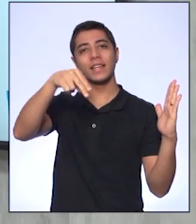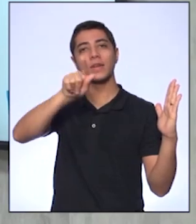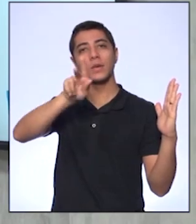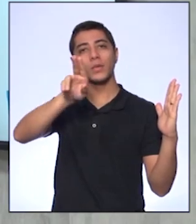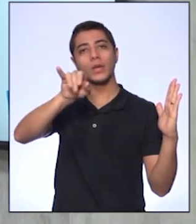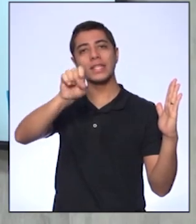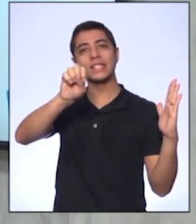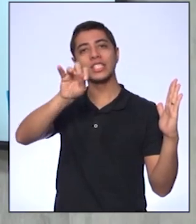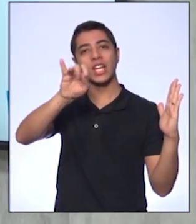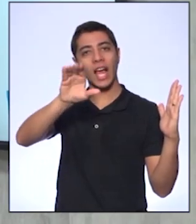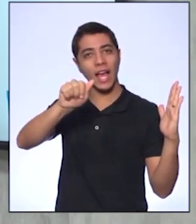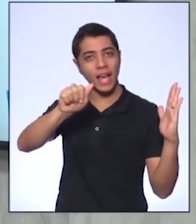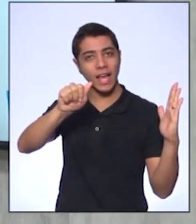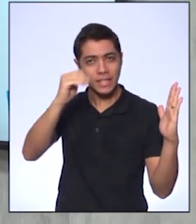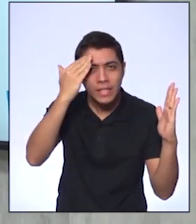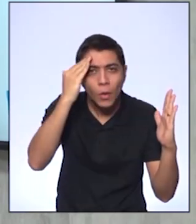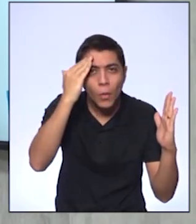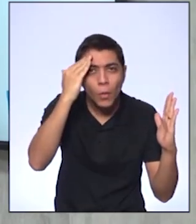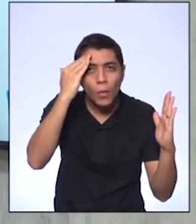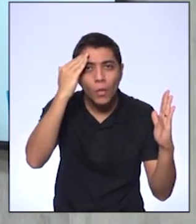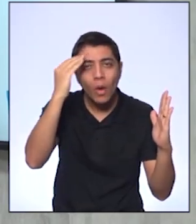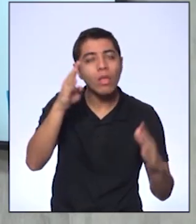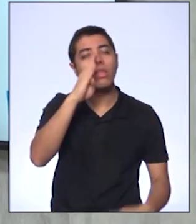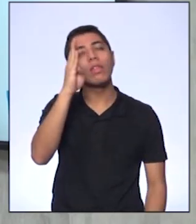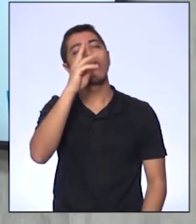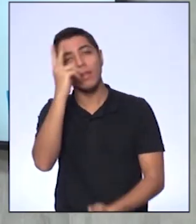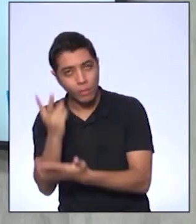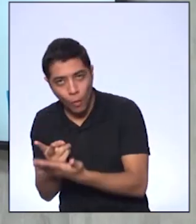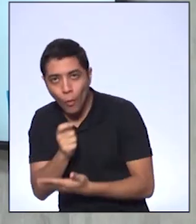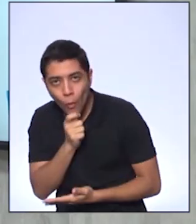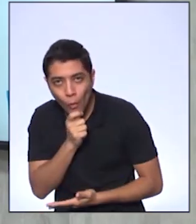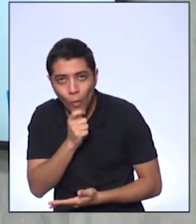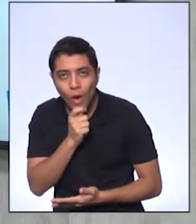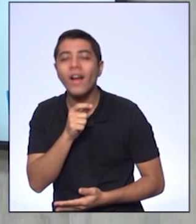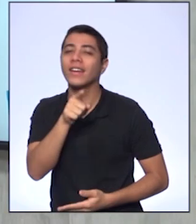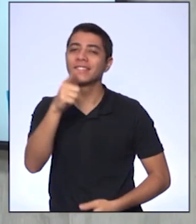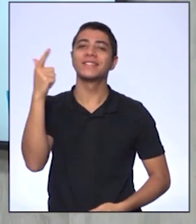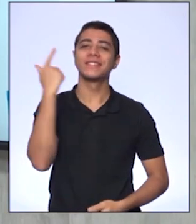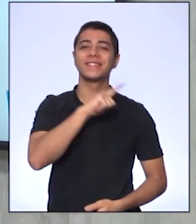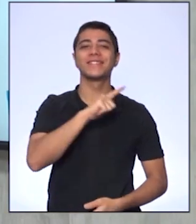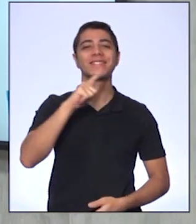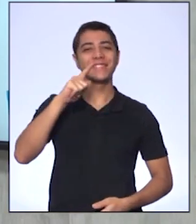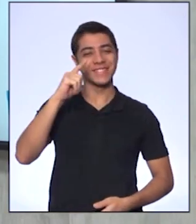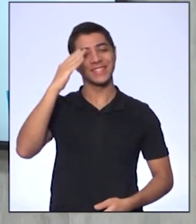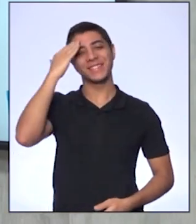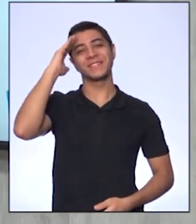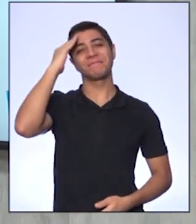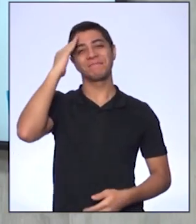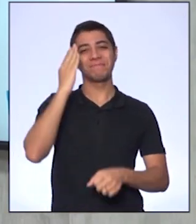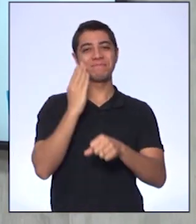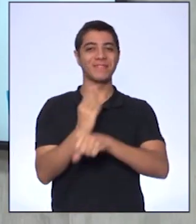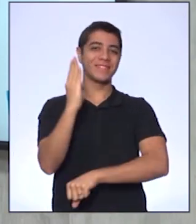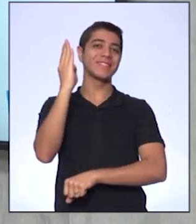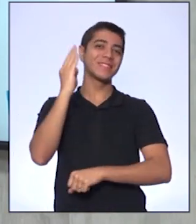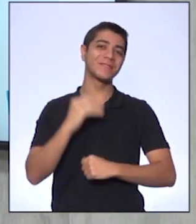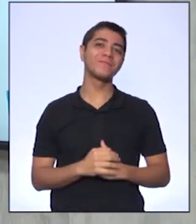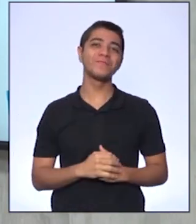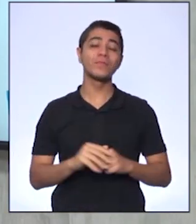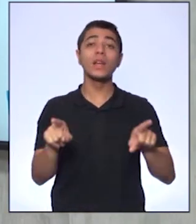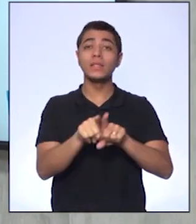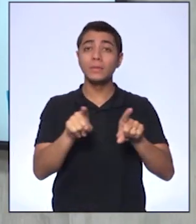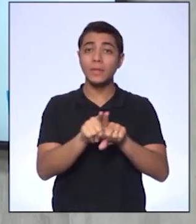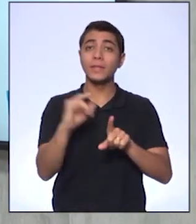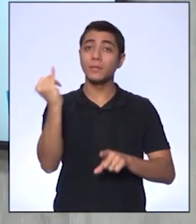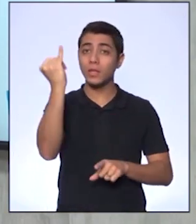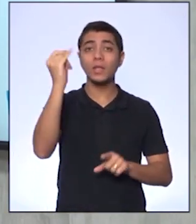desmaiou, você entendeu o que é metalinguagem. Outra coisa importante quando a gente pensa em metalinguagem é lembrar que os